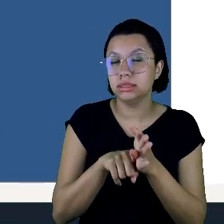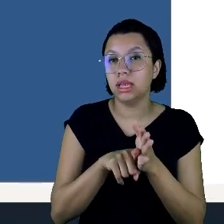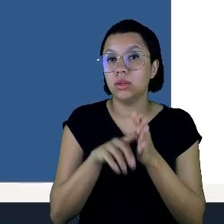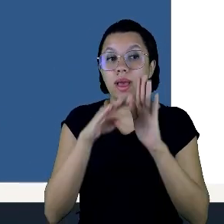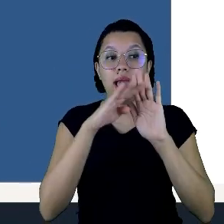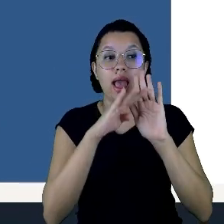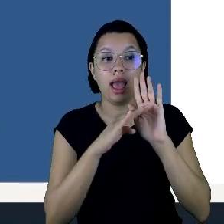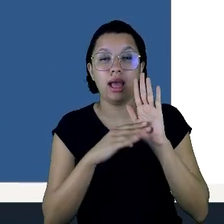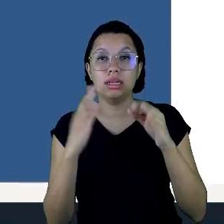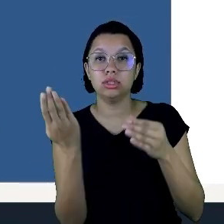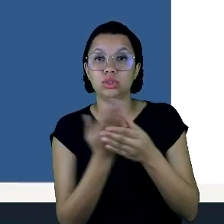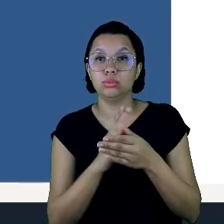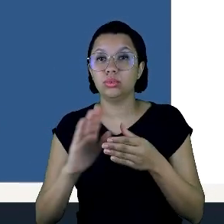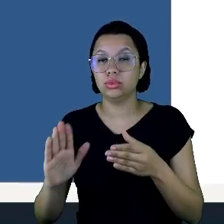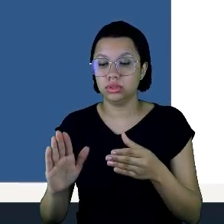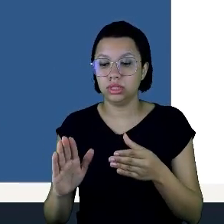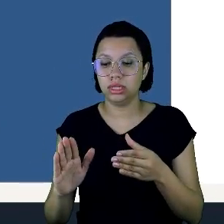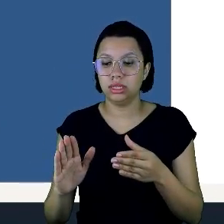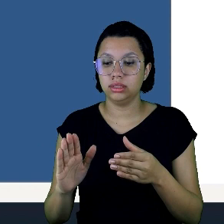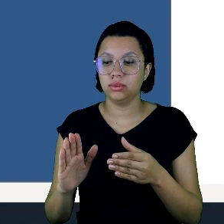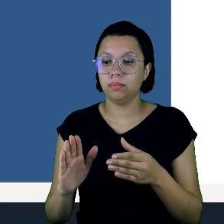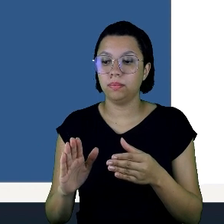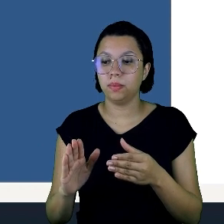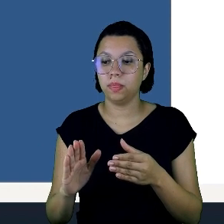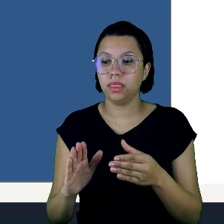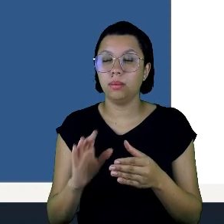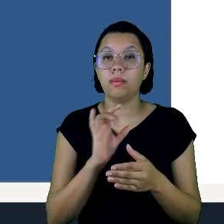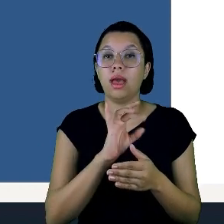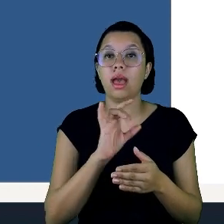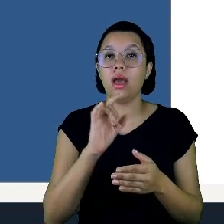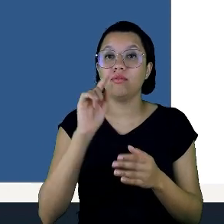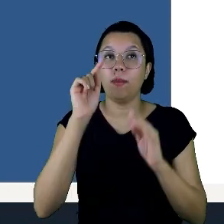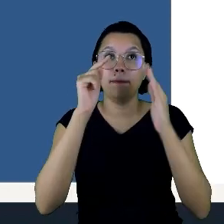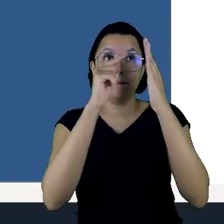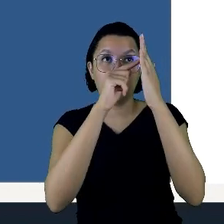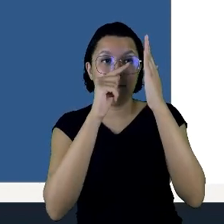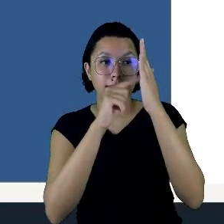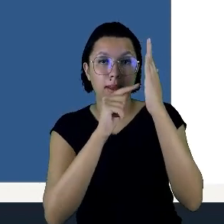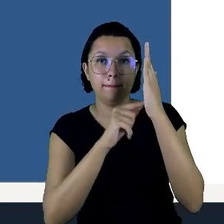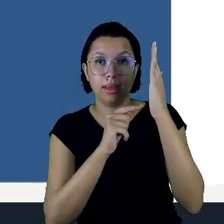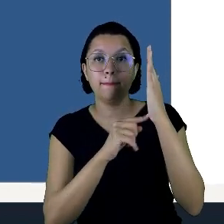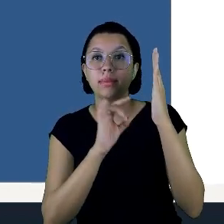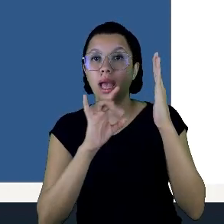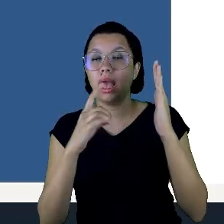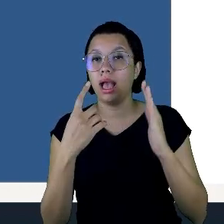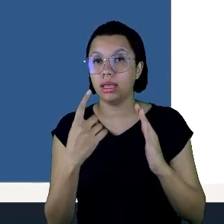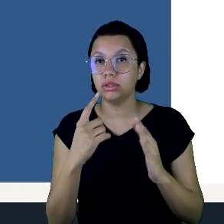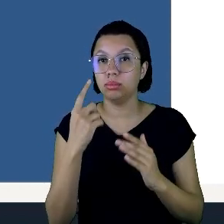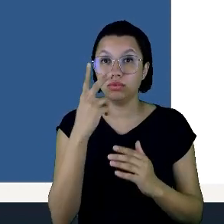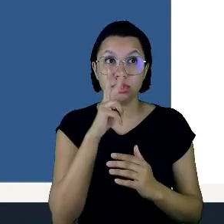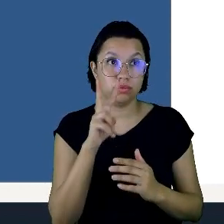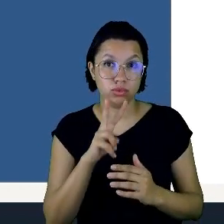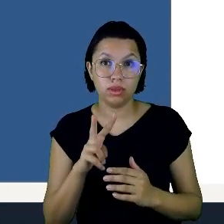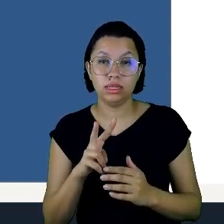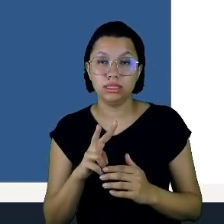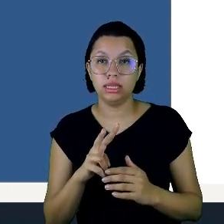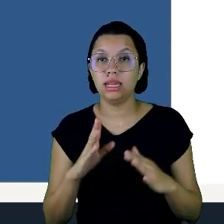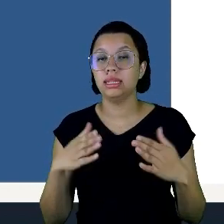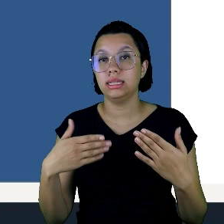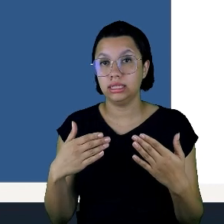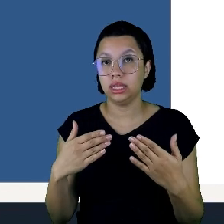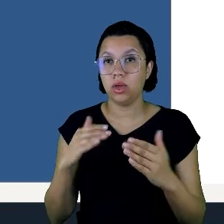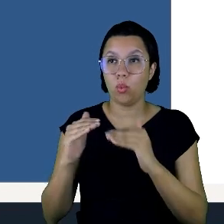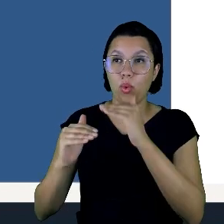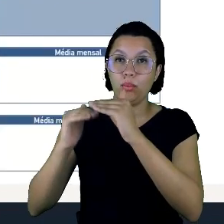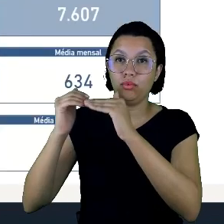a lista de processos. Eu vou passar por cada um para que vocês possam visualizar e eu demonstrar como funciona. Então,